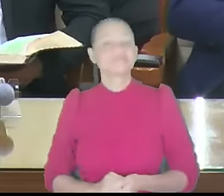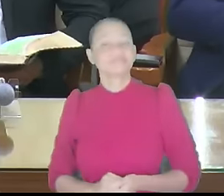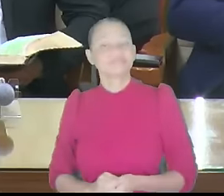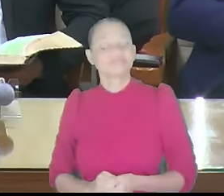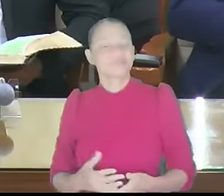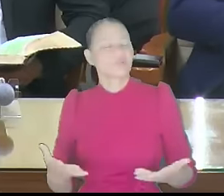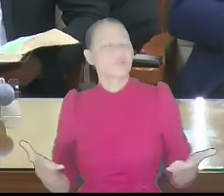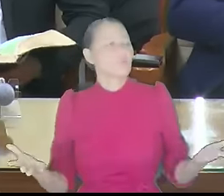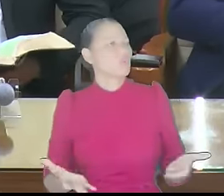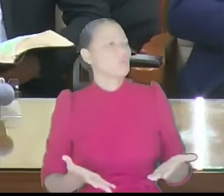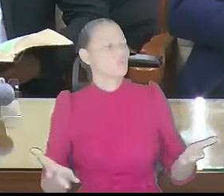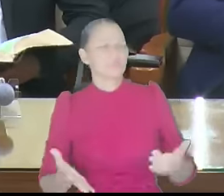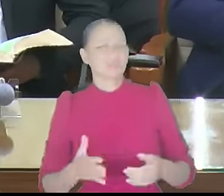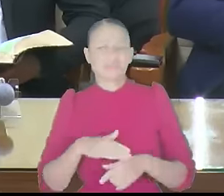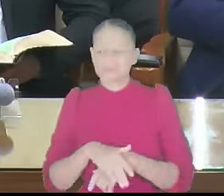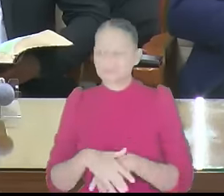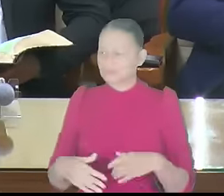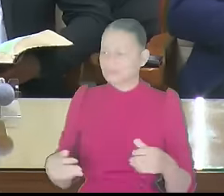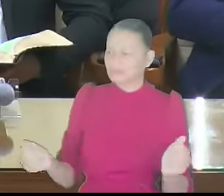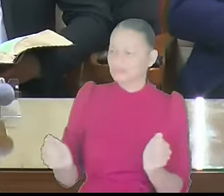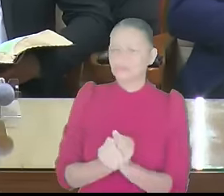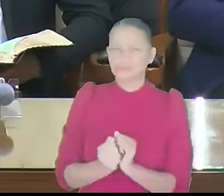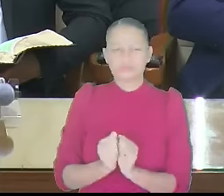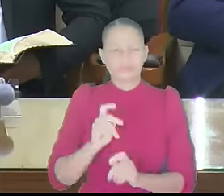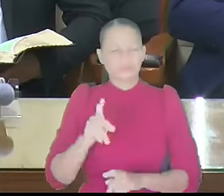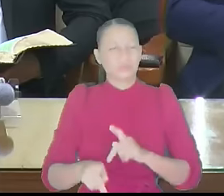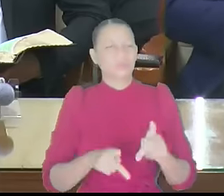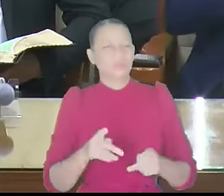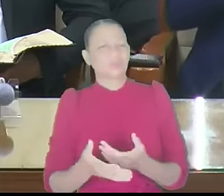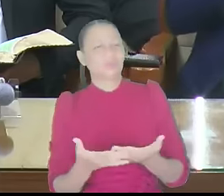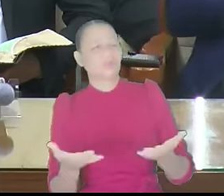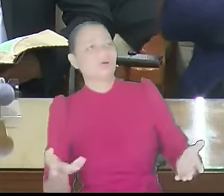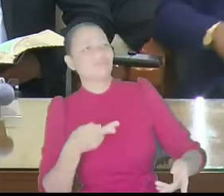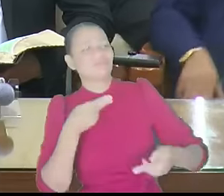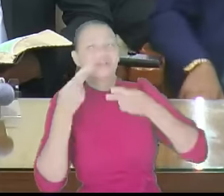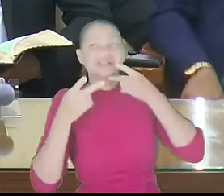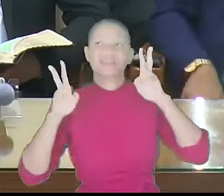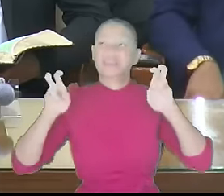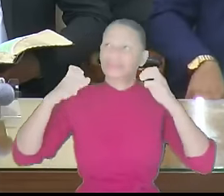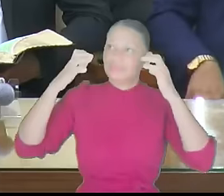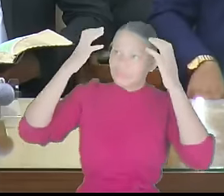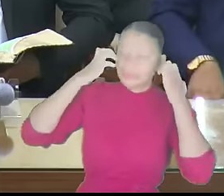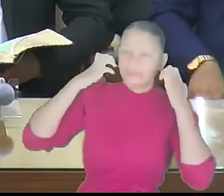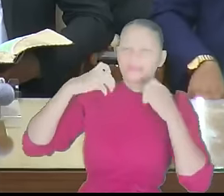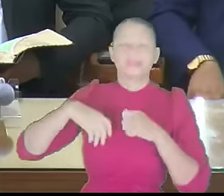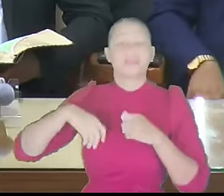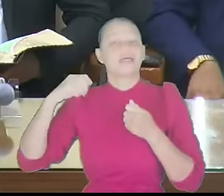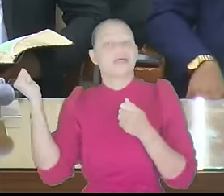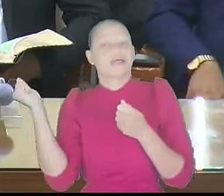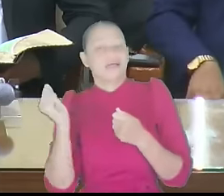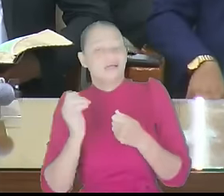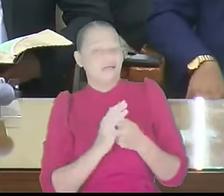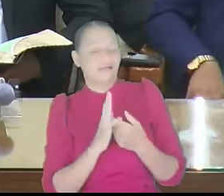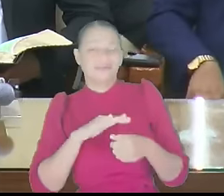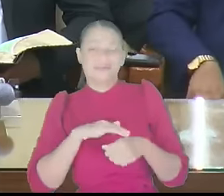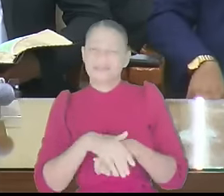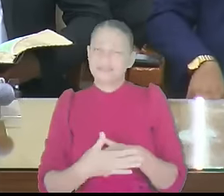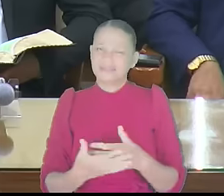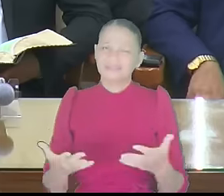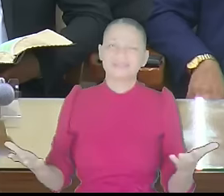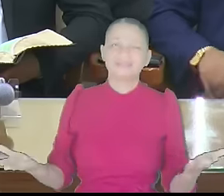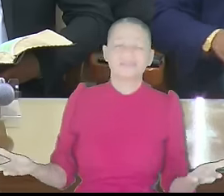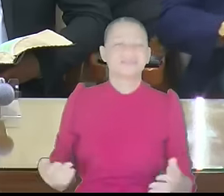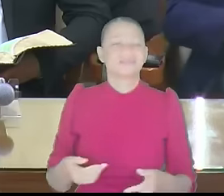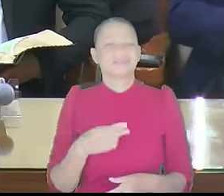Hoje, de noite, junta o povo, aí vai falar sobre a rainha Esther, vai falar sobre Ana, de noite. Vai falar